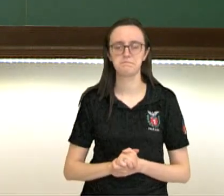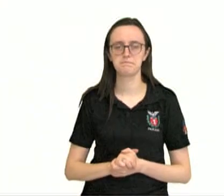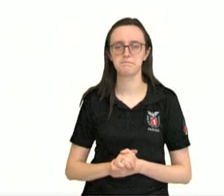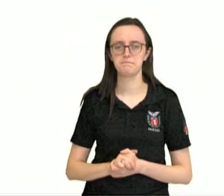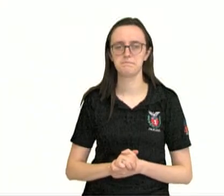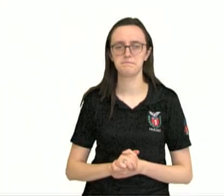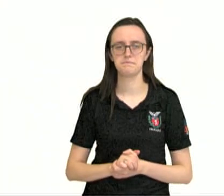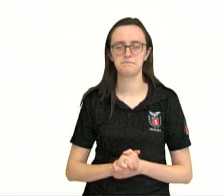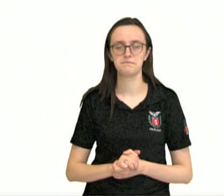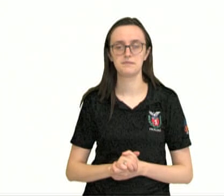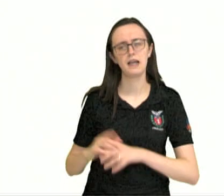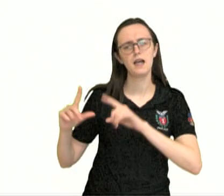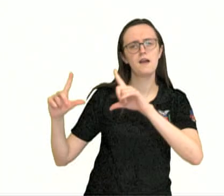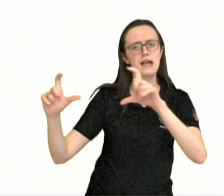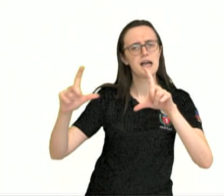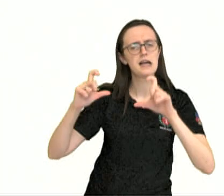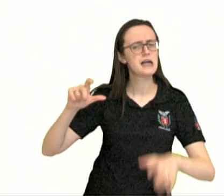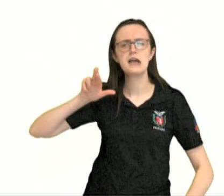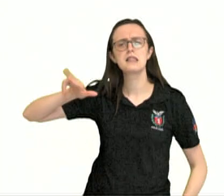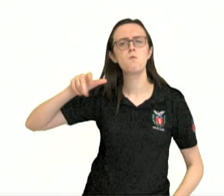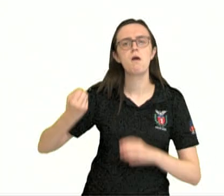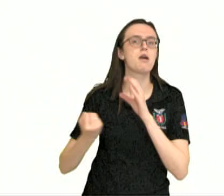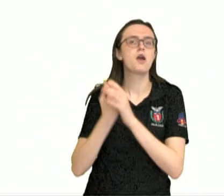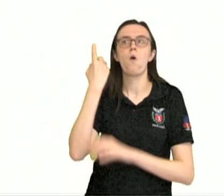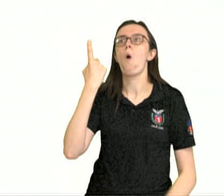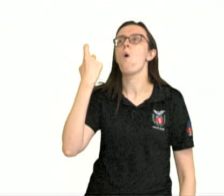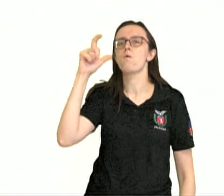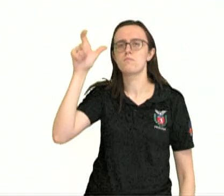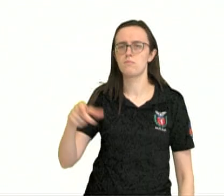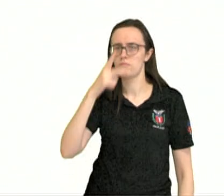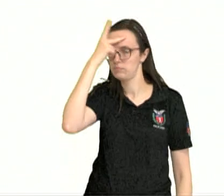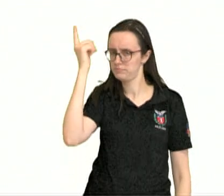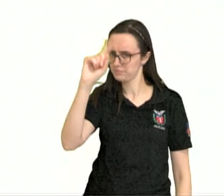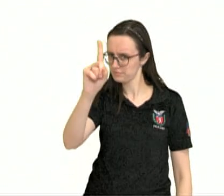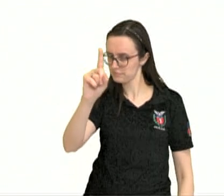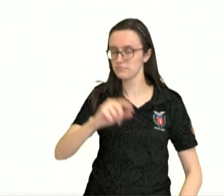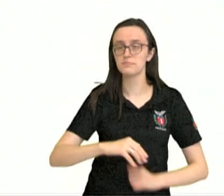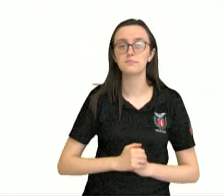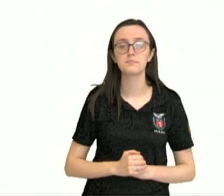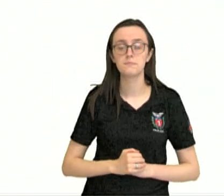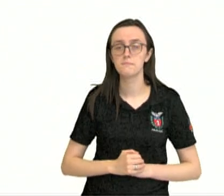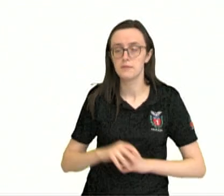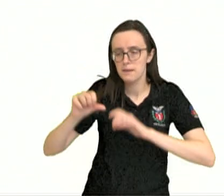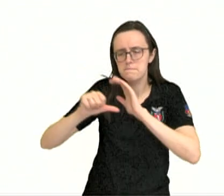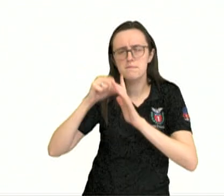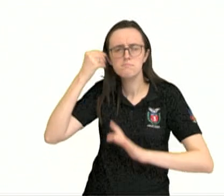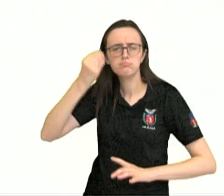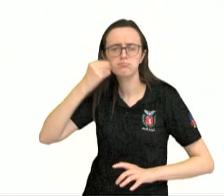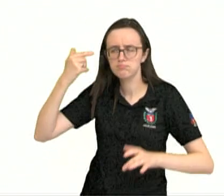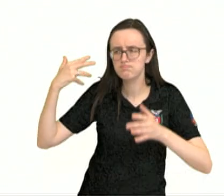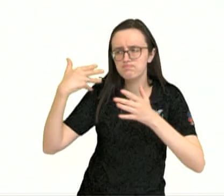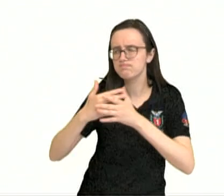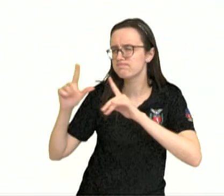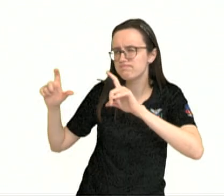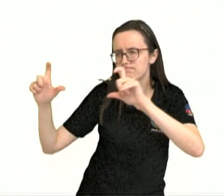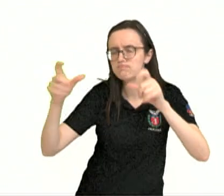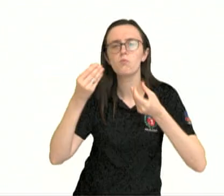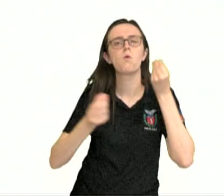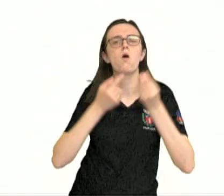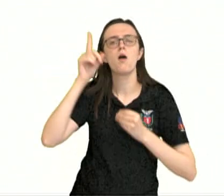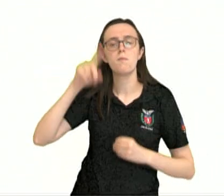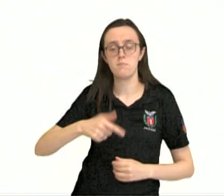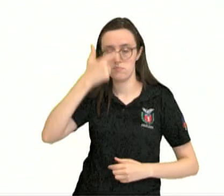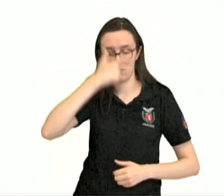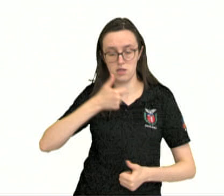a fotografia não foi criação de um único indivíduo as Primeiras Experiências fotográficas foram